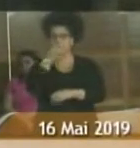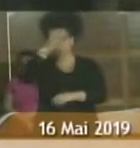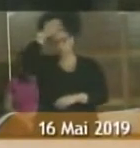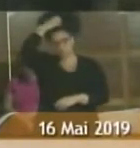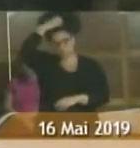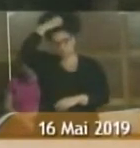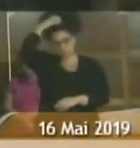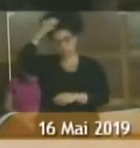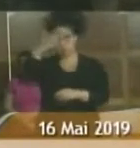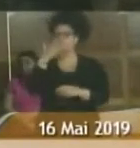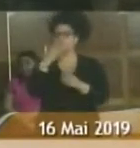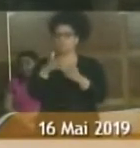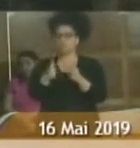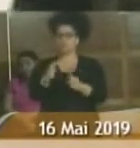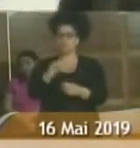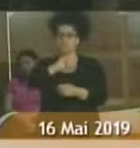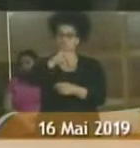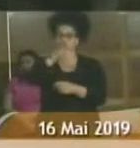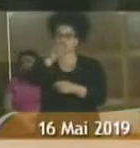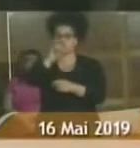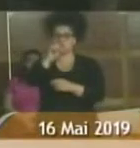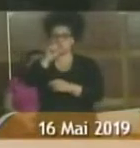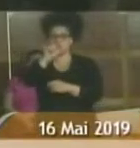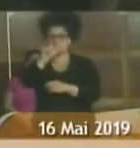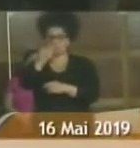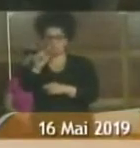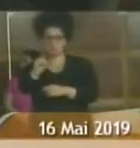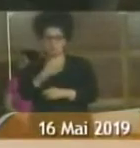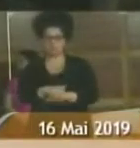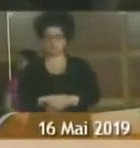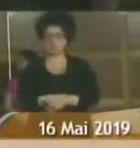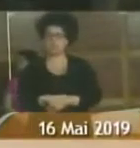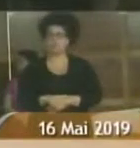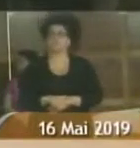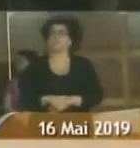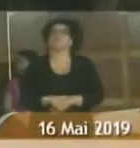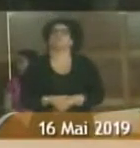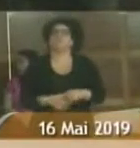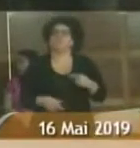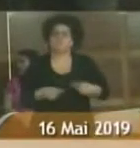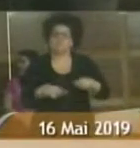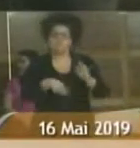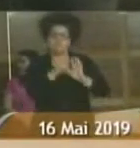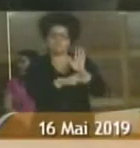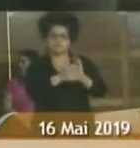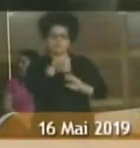Reis, requerido por Josias Peçanha de Abreu. E em discussão única, o parecer número